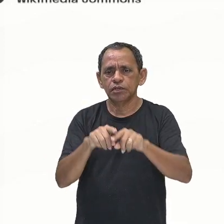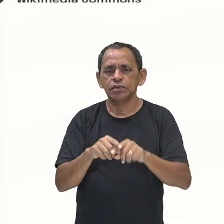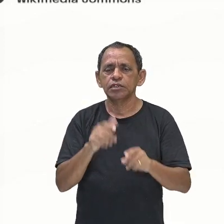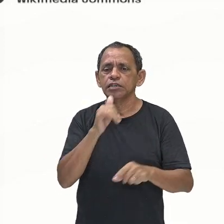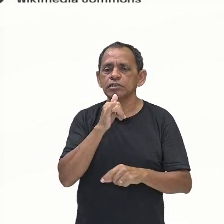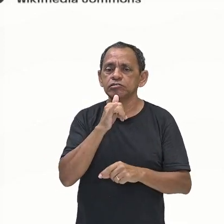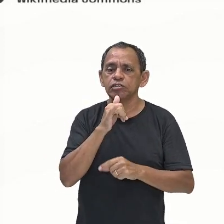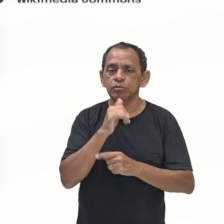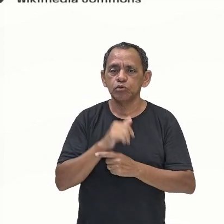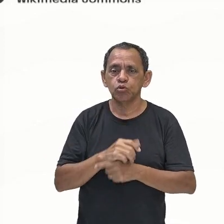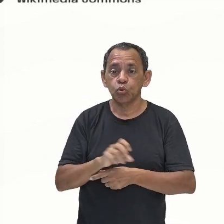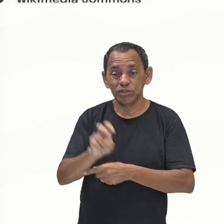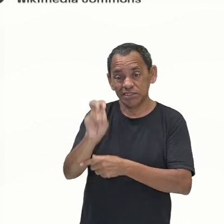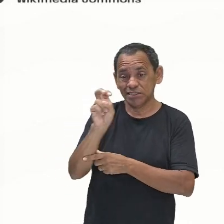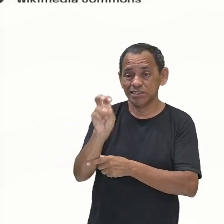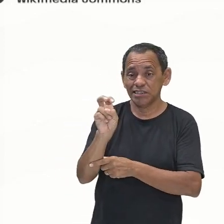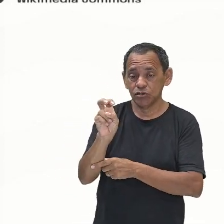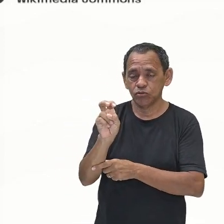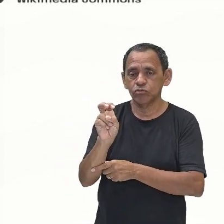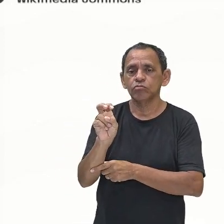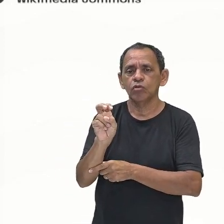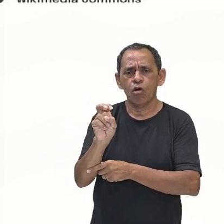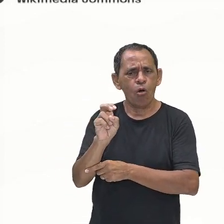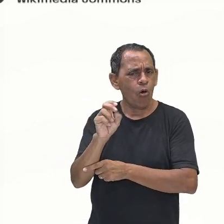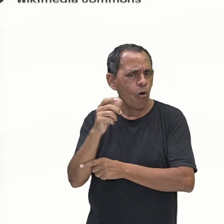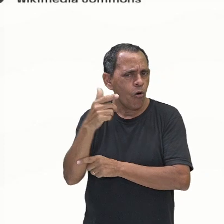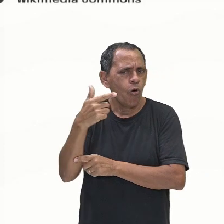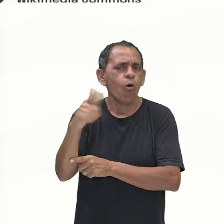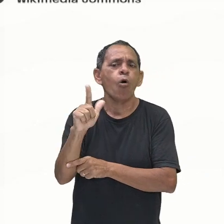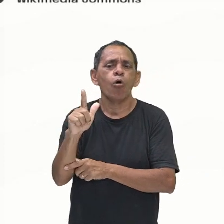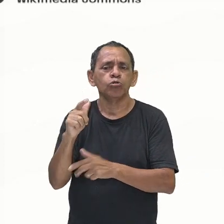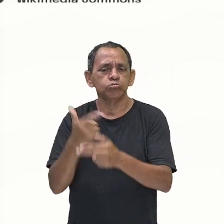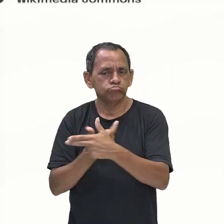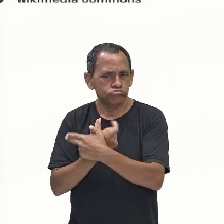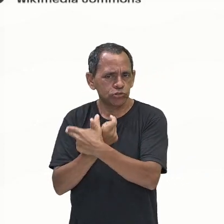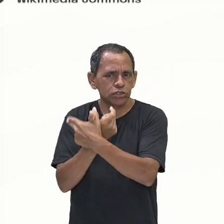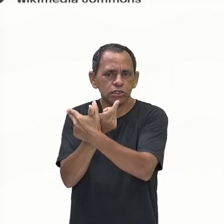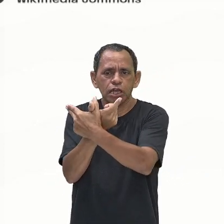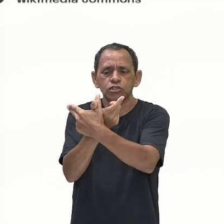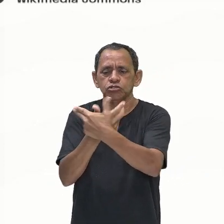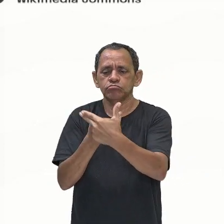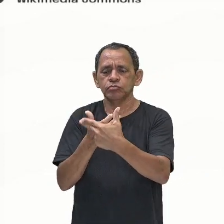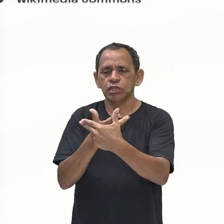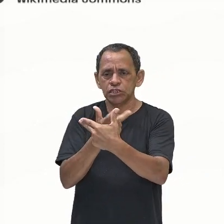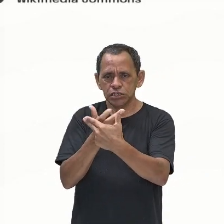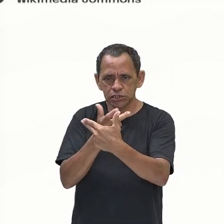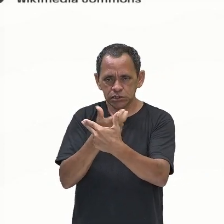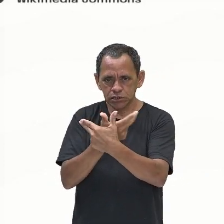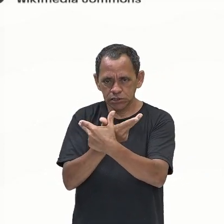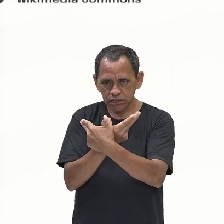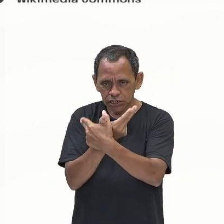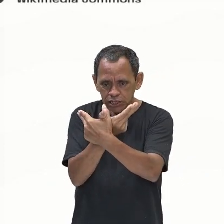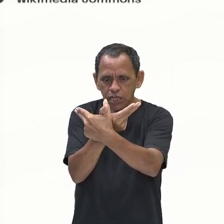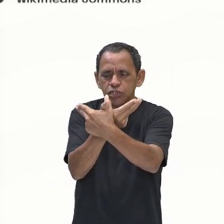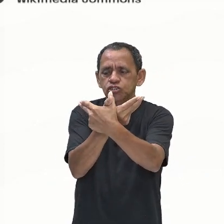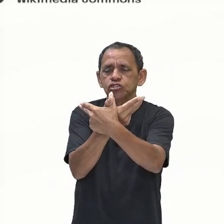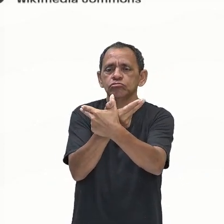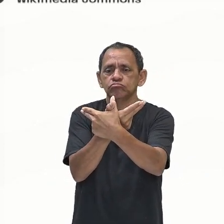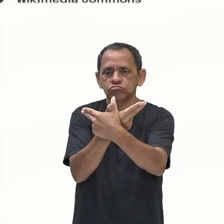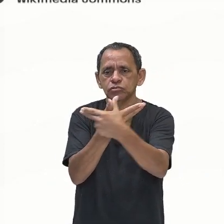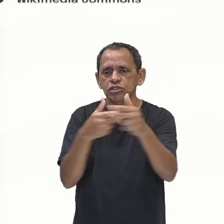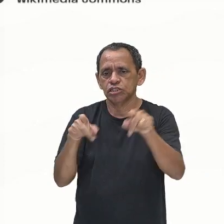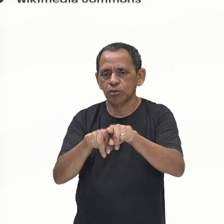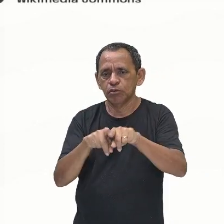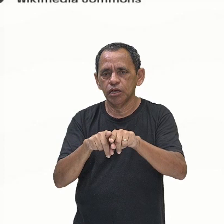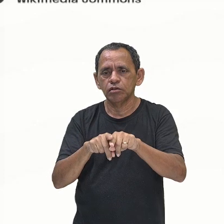foi o satélite, aí um dos satélites da história do sensoriamento remoto que mais gerou